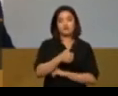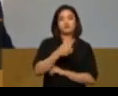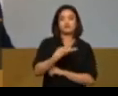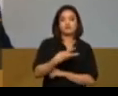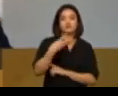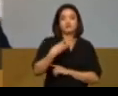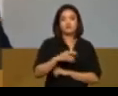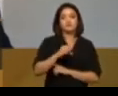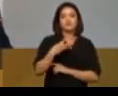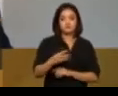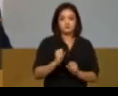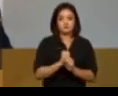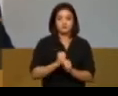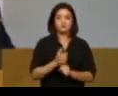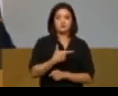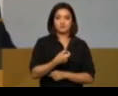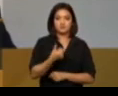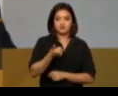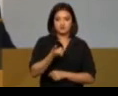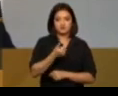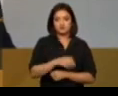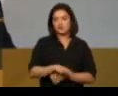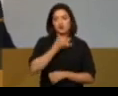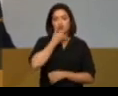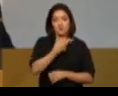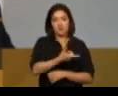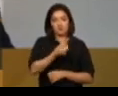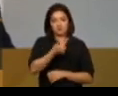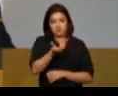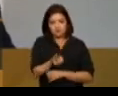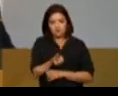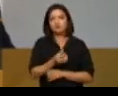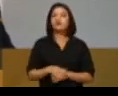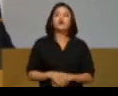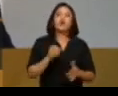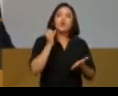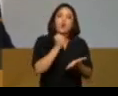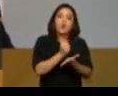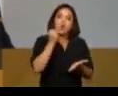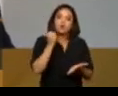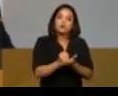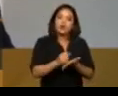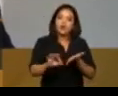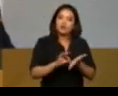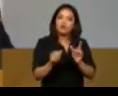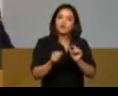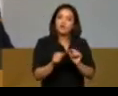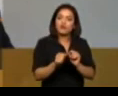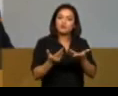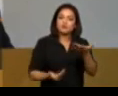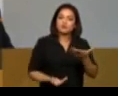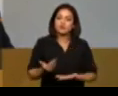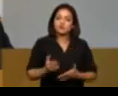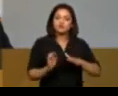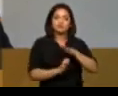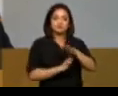13.303, de 2016. Os contratos com terceiros destinados à prestação de serviços às